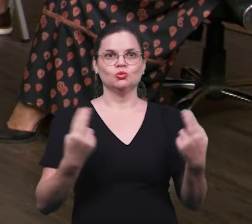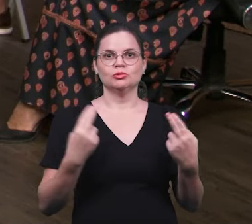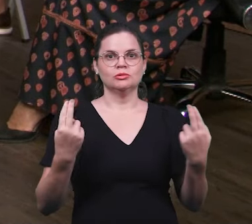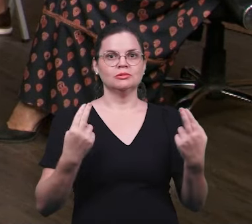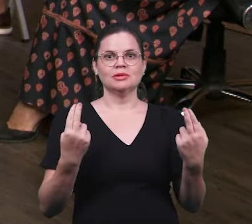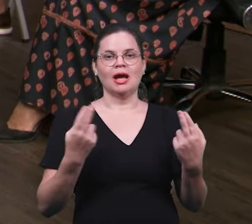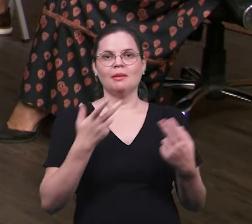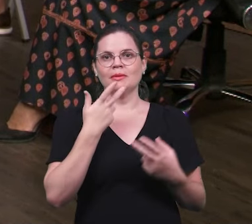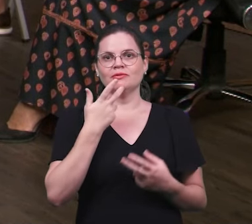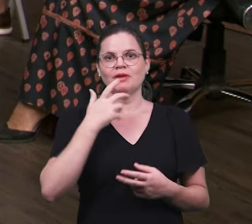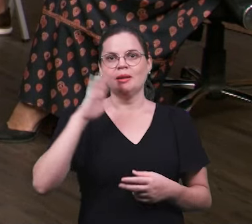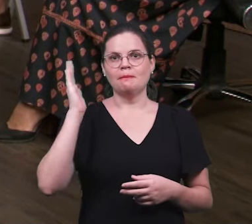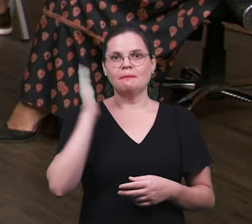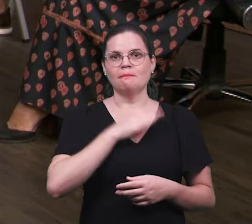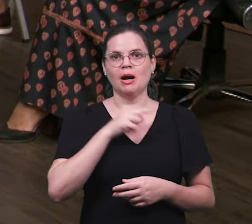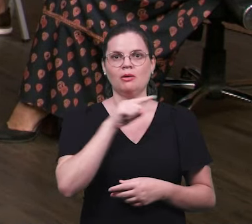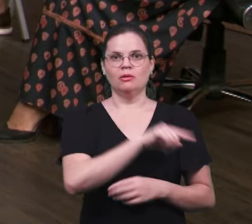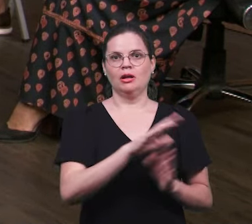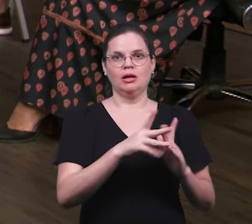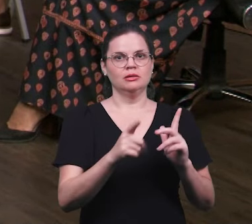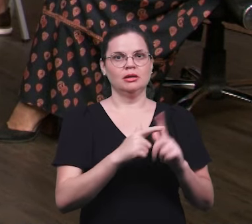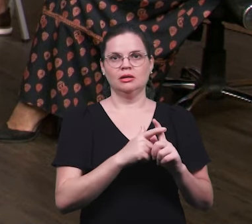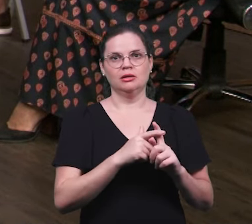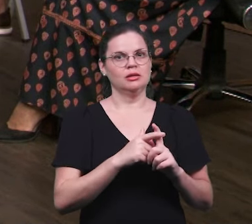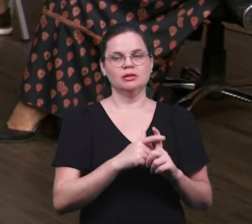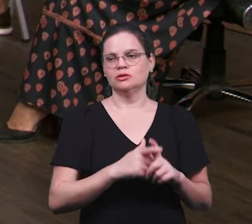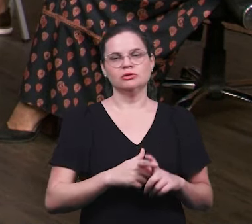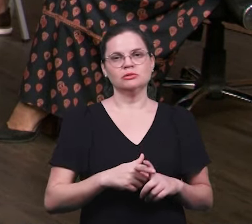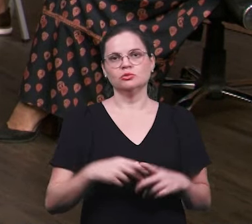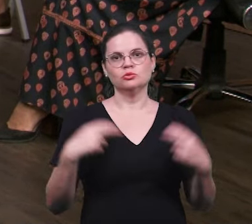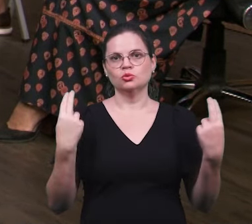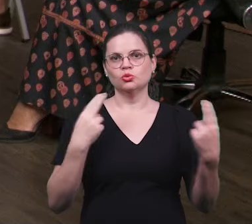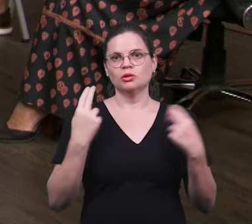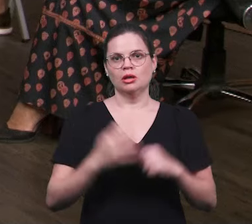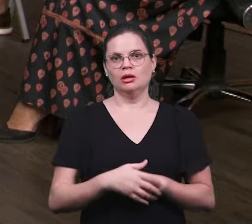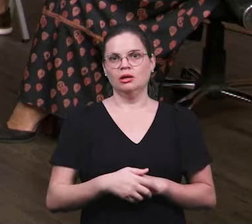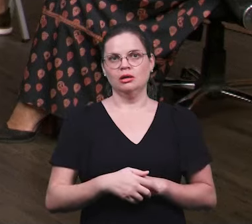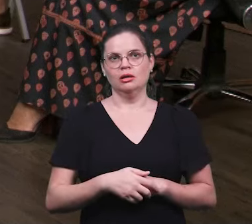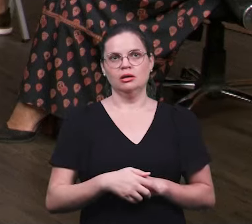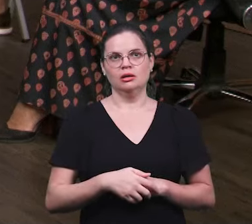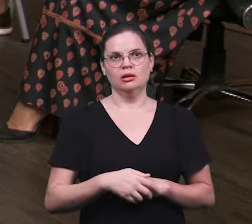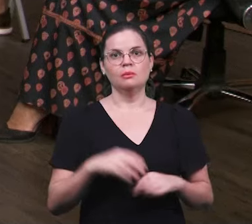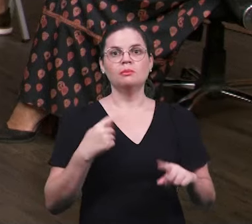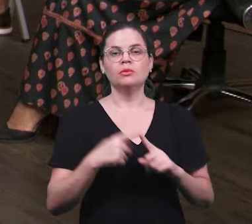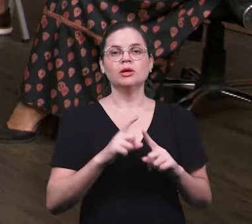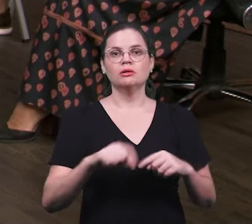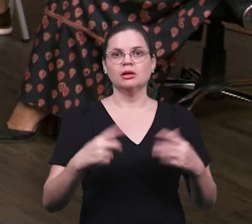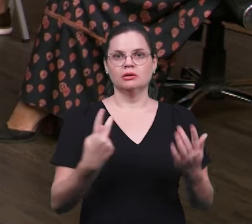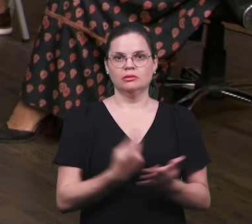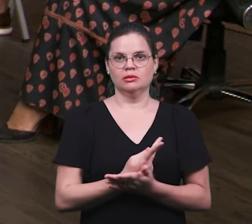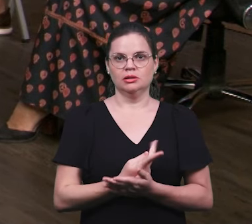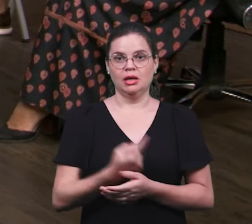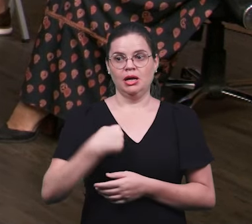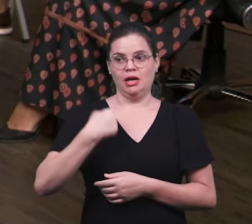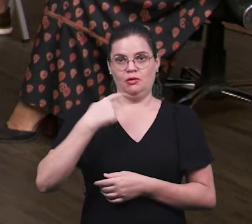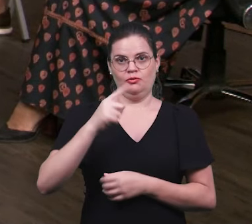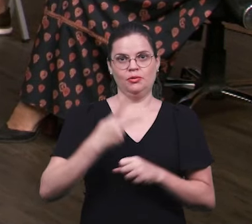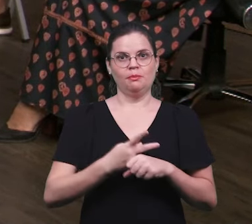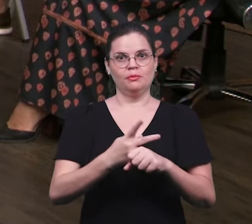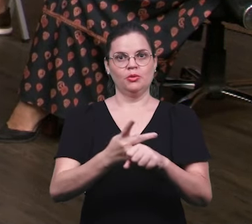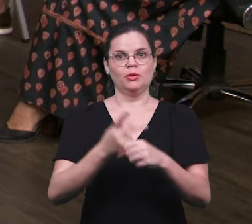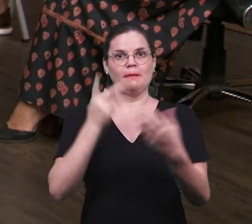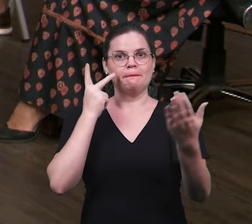de falar mal daquela igreja da onde eu vim. Ela disse assim, porque eu fui procurar um